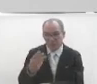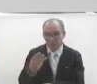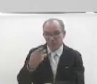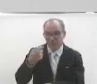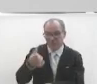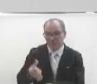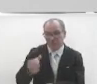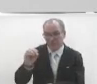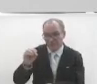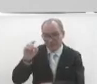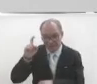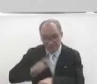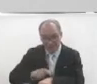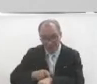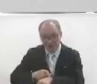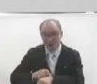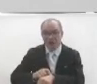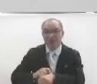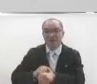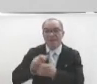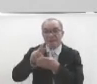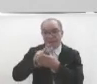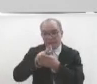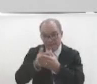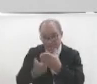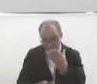360 horas late cem